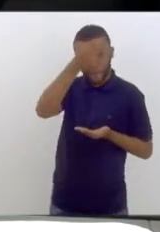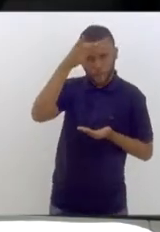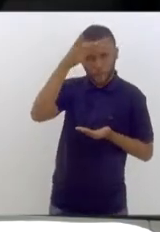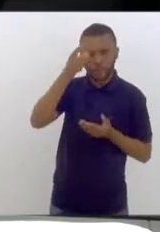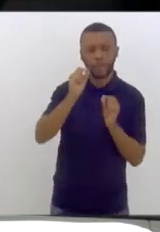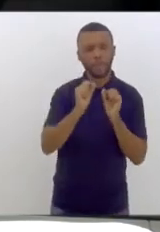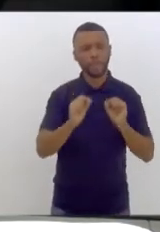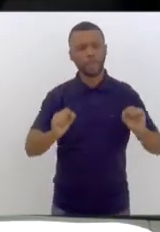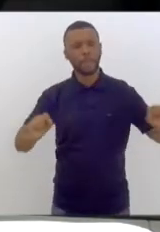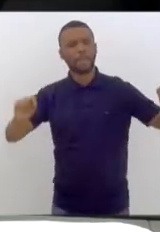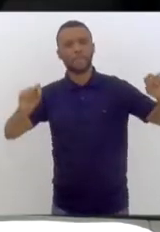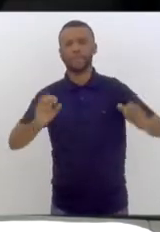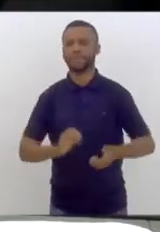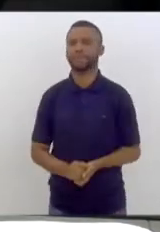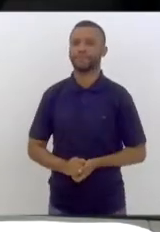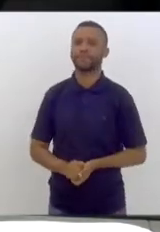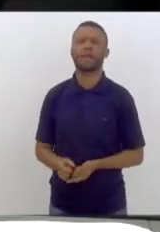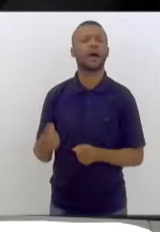expus